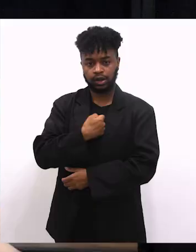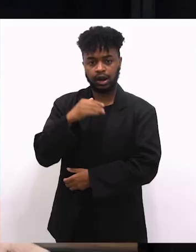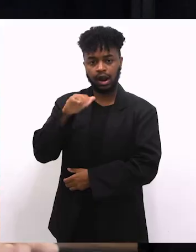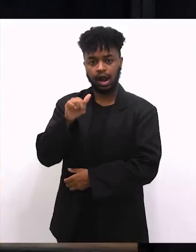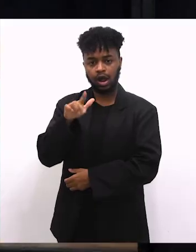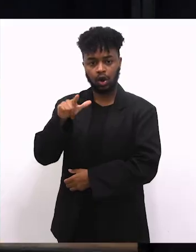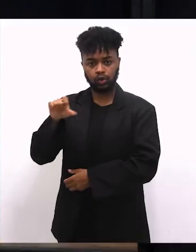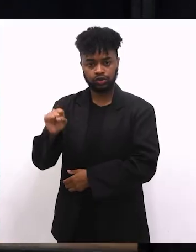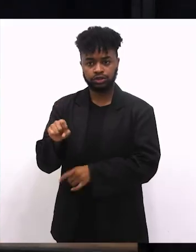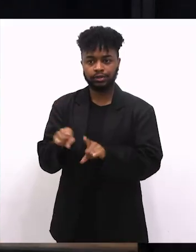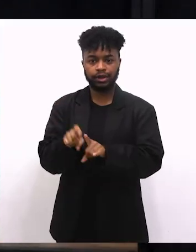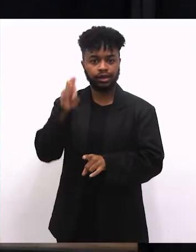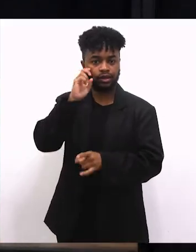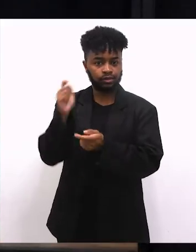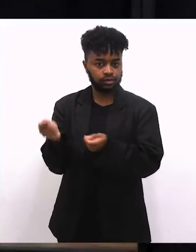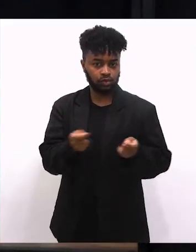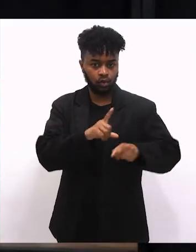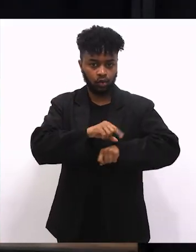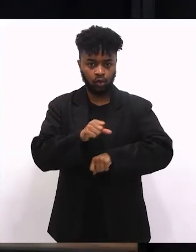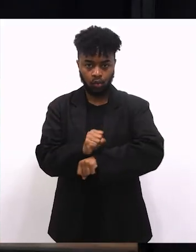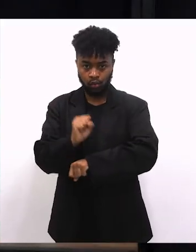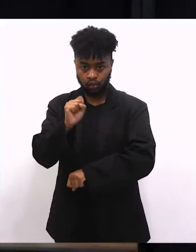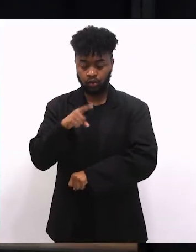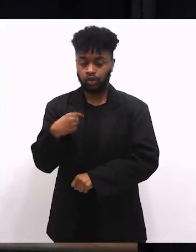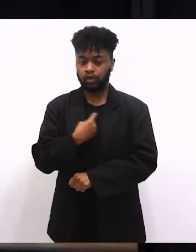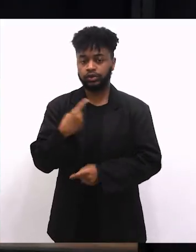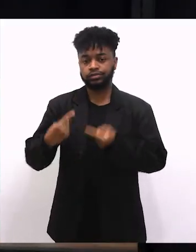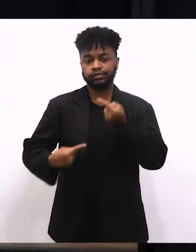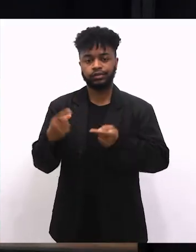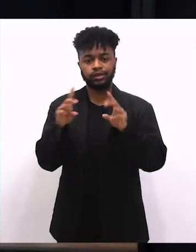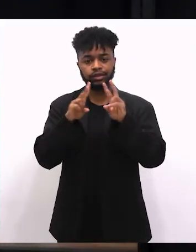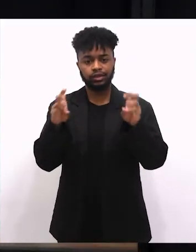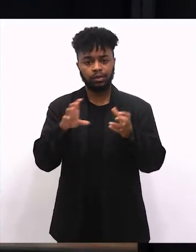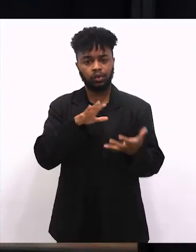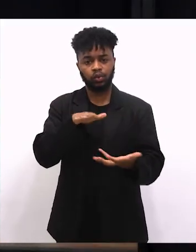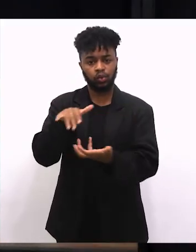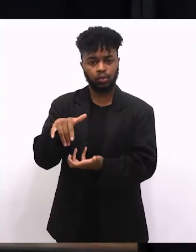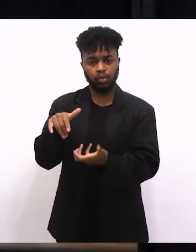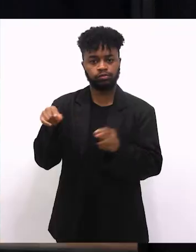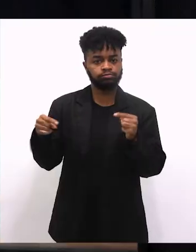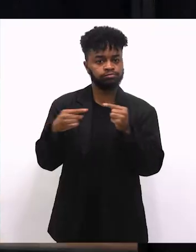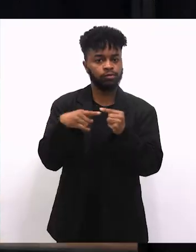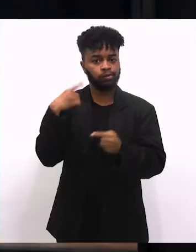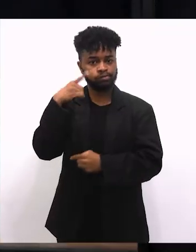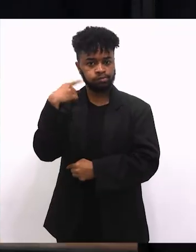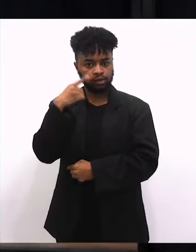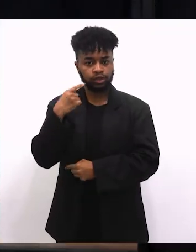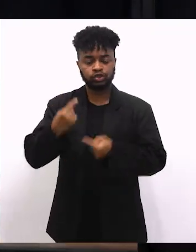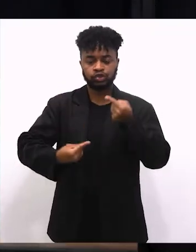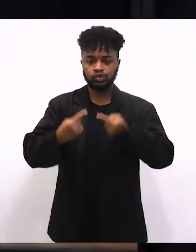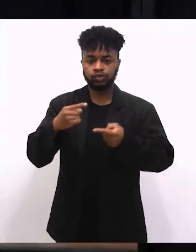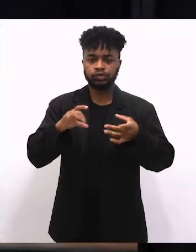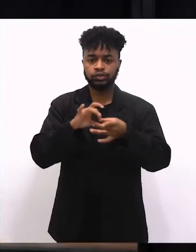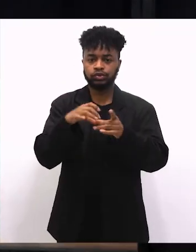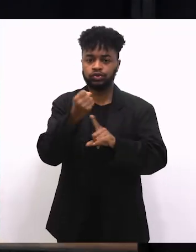Carlos Nicodemos e toda quinta, 8 horas, a gente traz aqui um tema internacional para debater com a sociedade